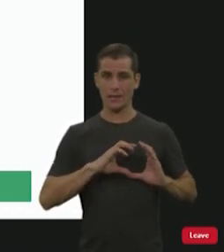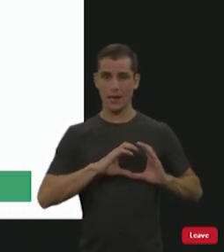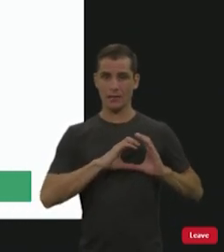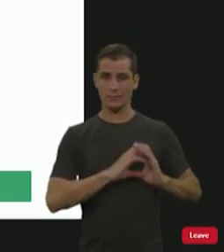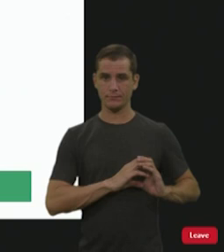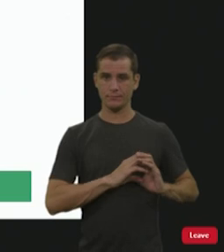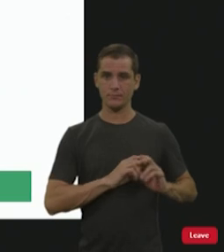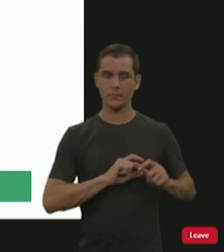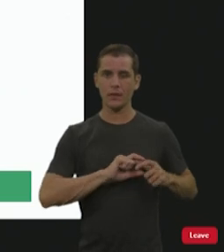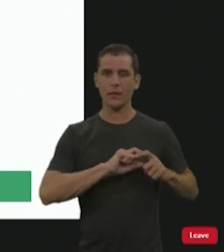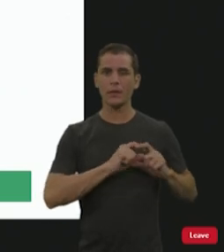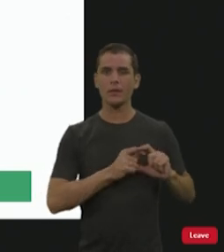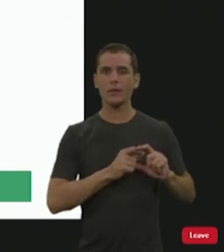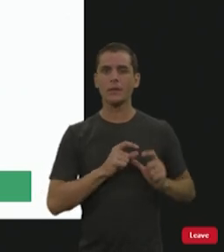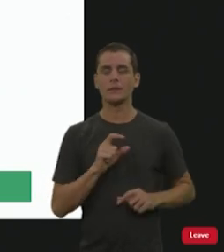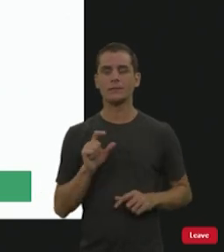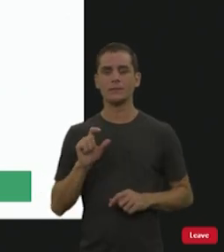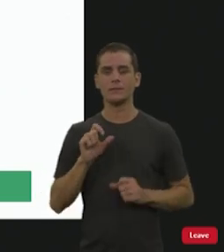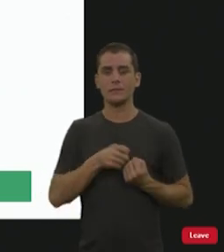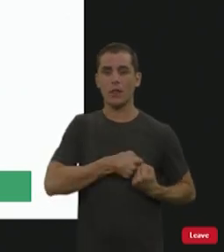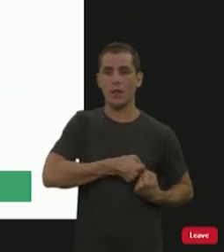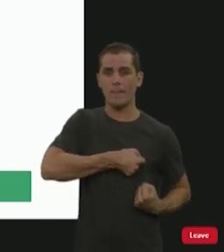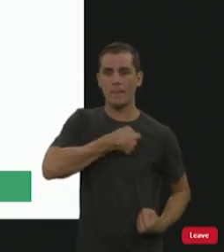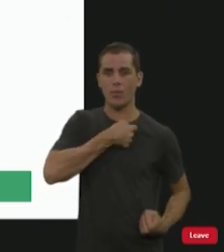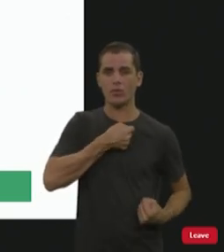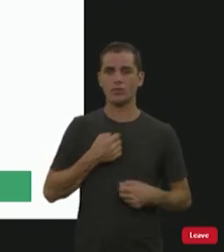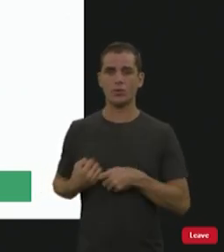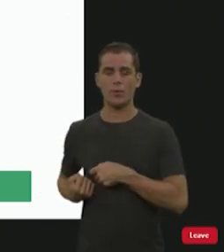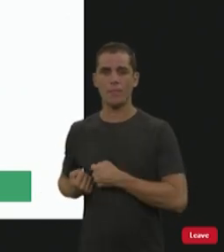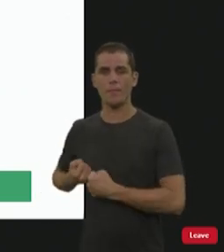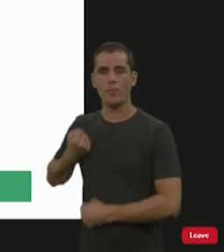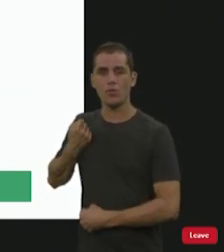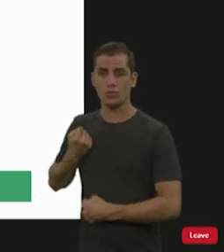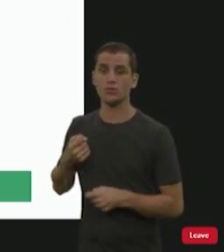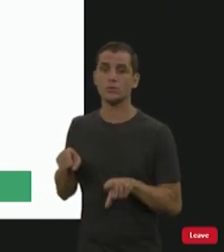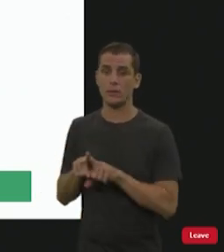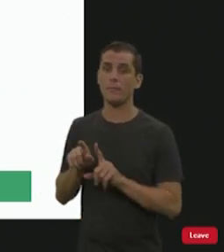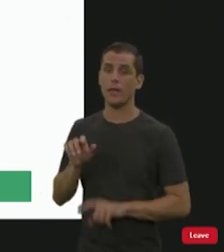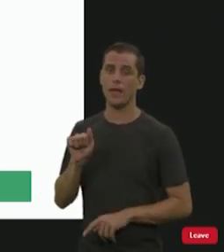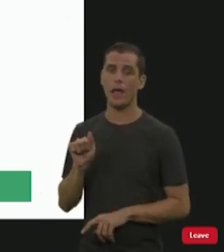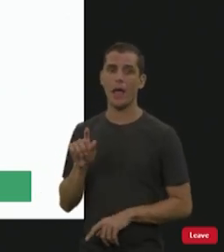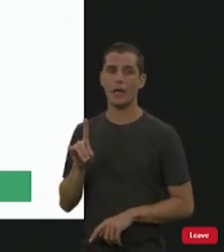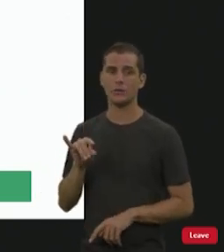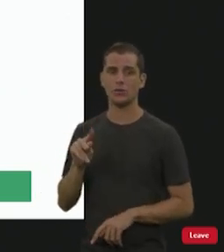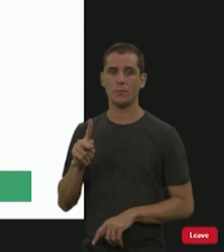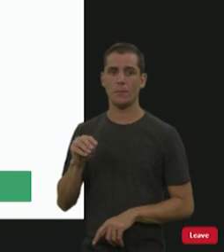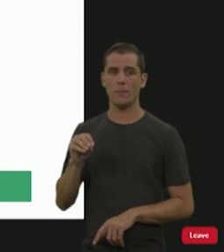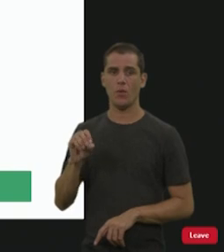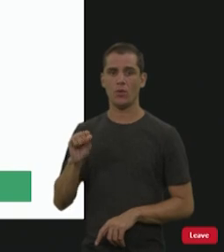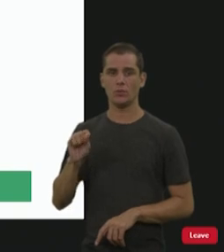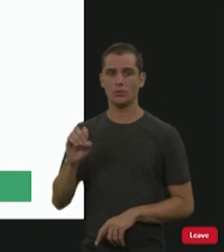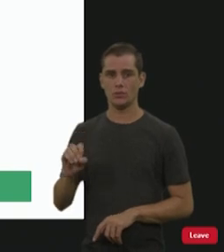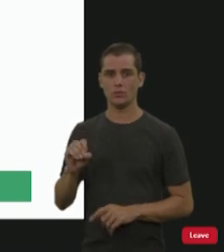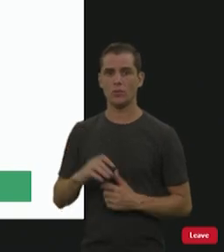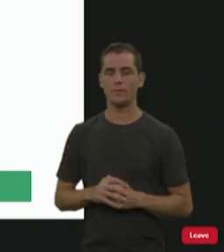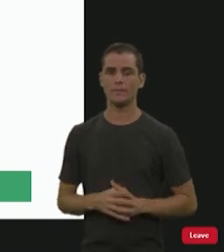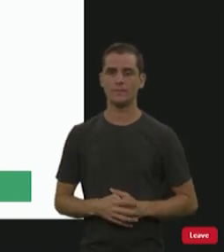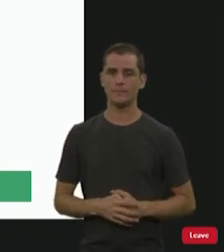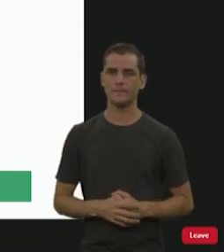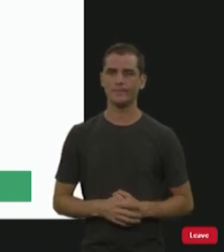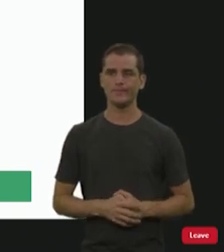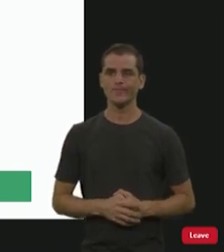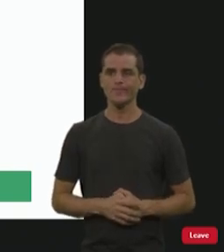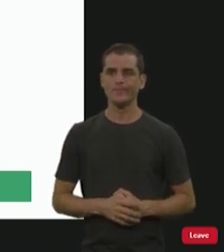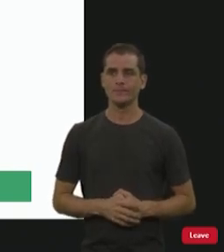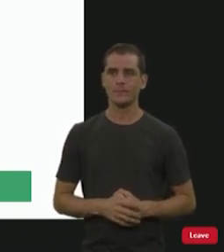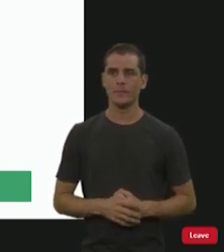células, especificamente aqui a célula adiposa, como eu citei, e durante muito tempo se pensou que as adiposas serviam apenas